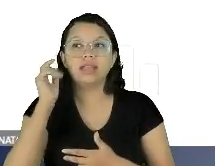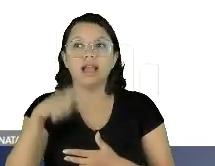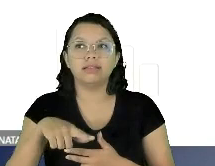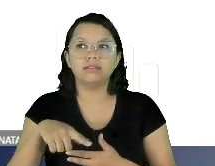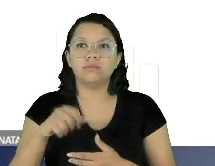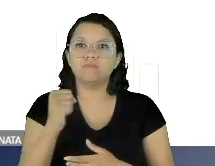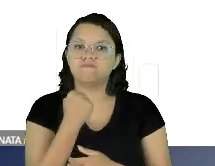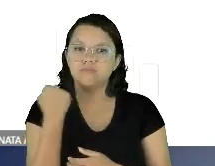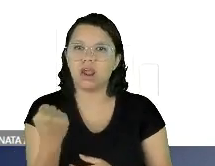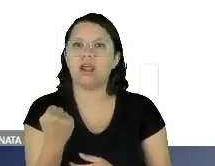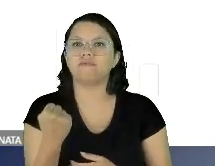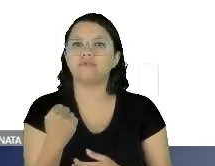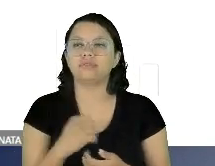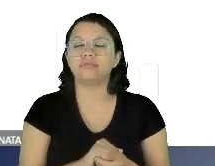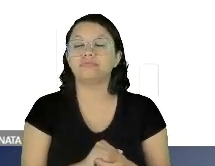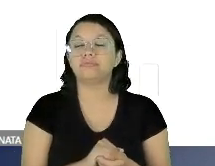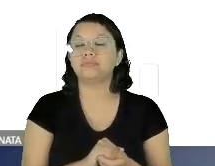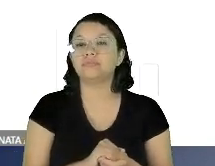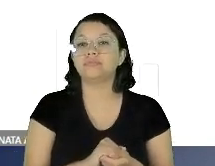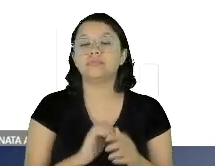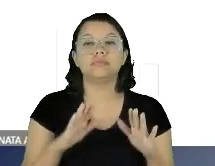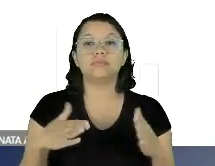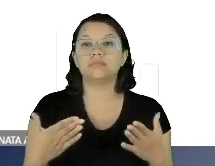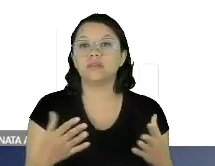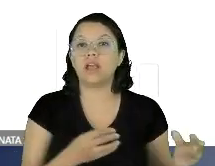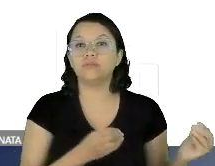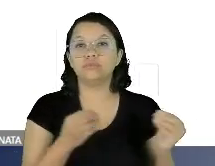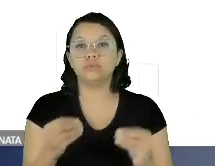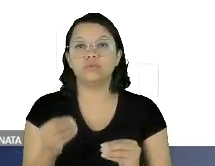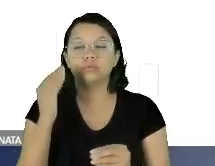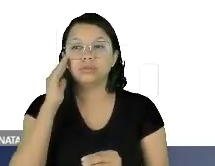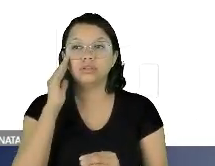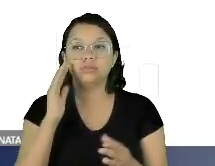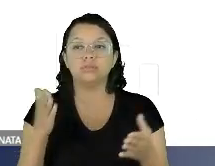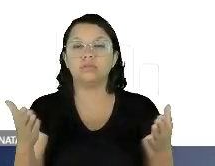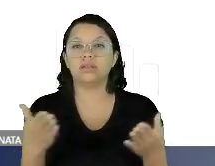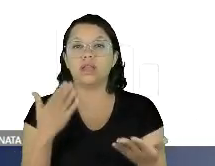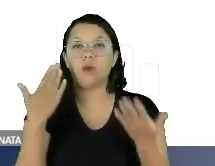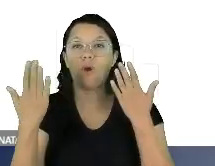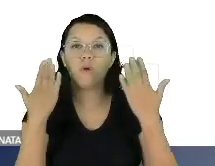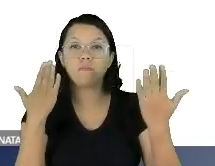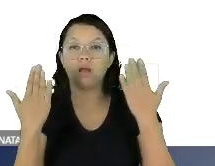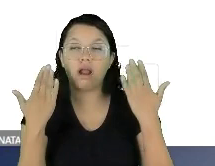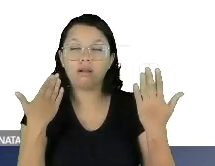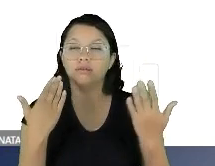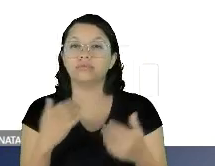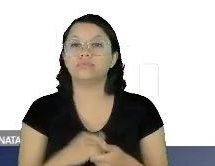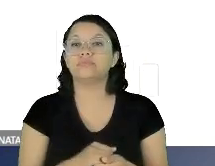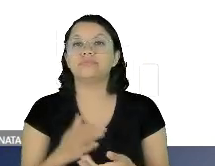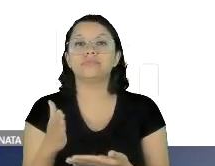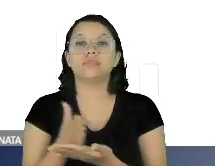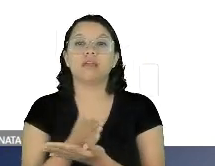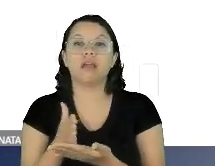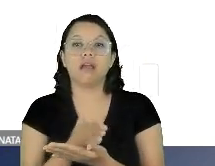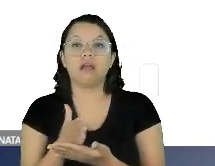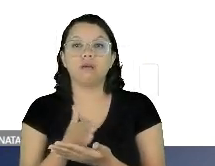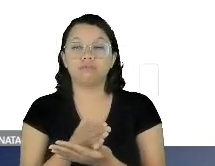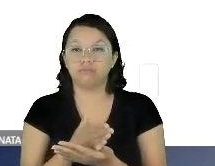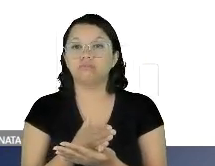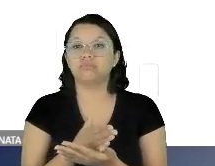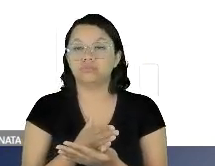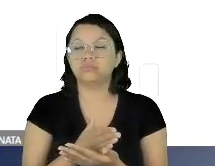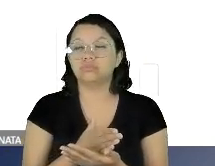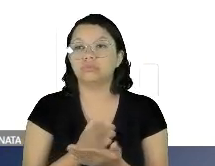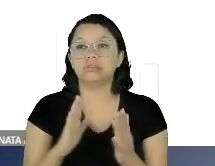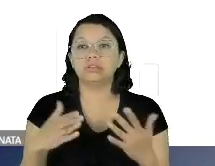né? Então, eu trouxe numa perspectiva aqui comparativa alguns descompassos. Então,